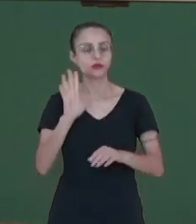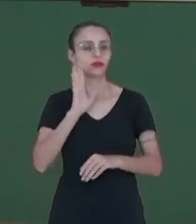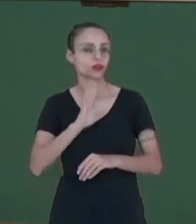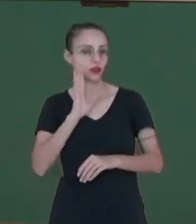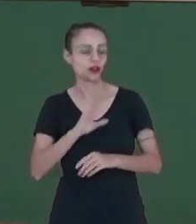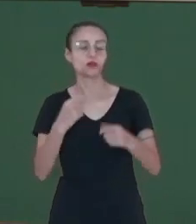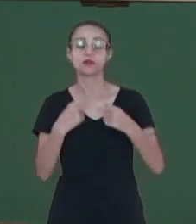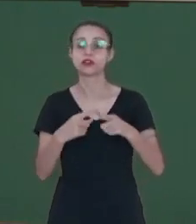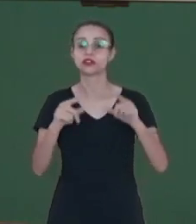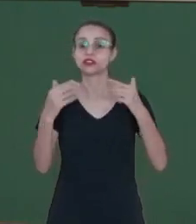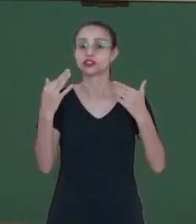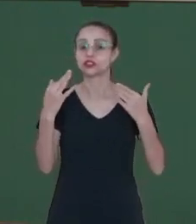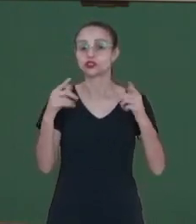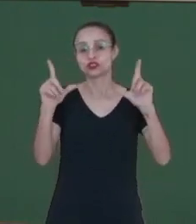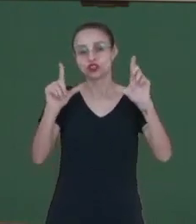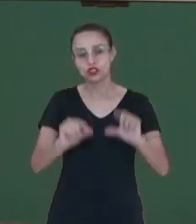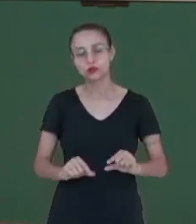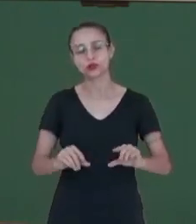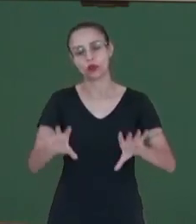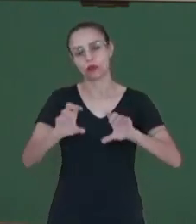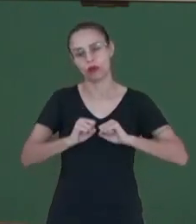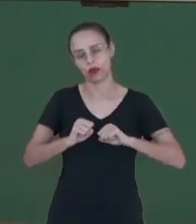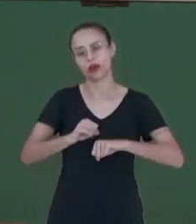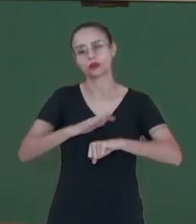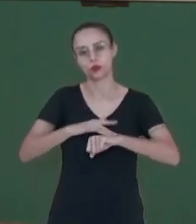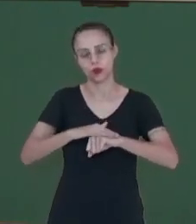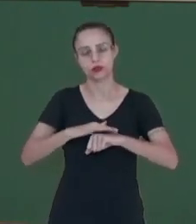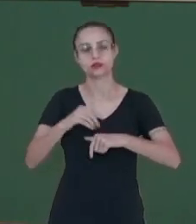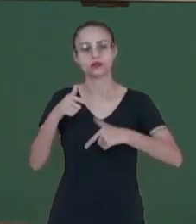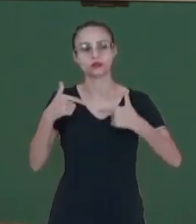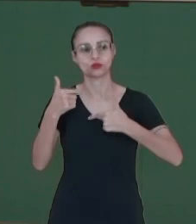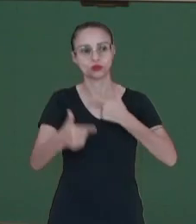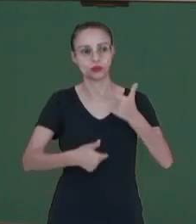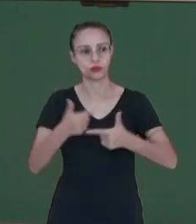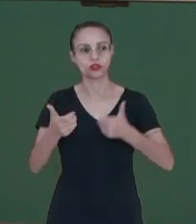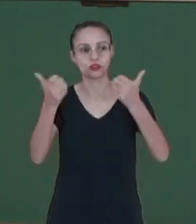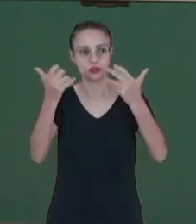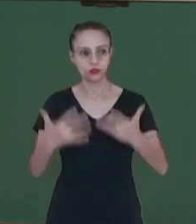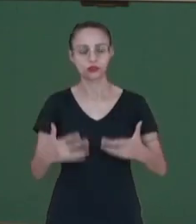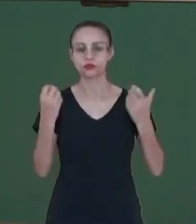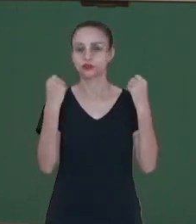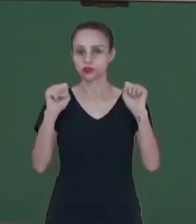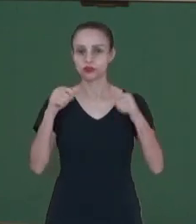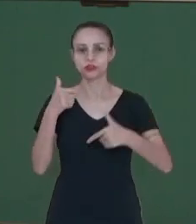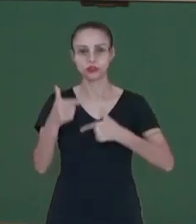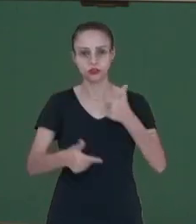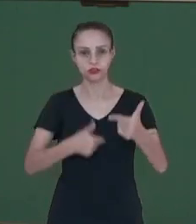porque diminui as doenças ocupacionais. Então, a gente falou um pouco sobre a ginástica laboral.